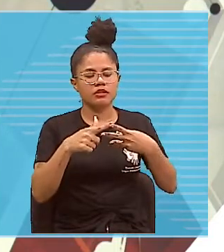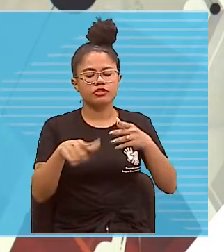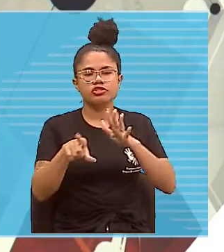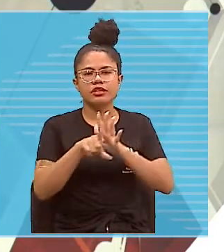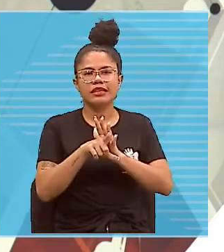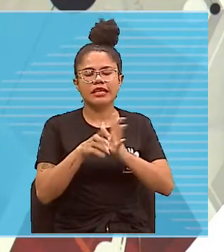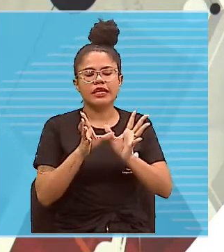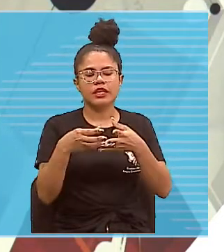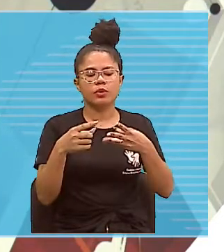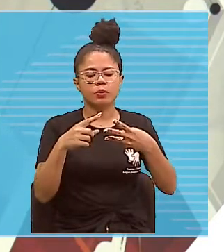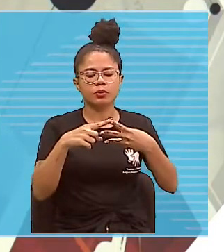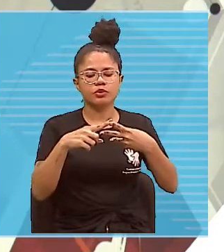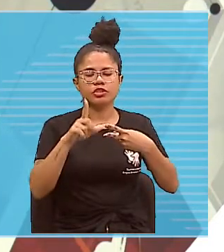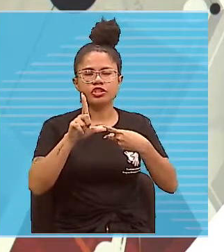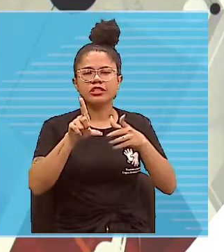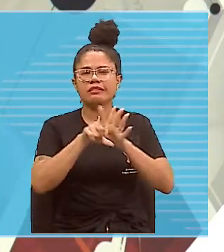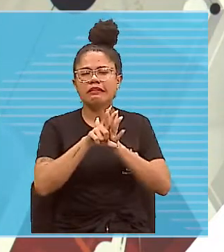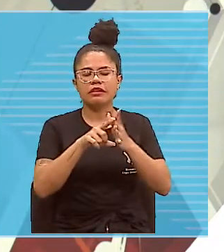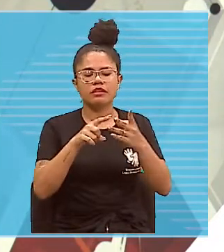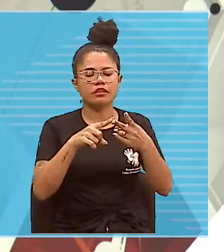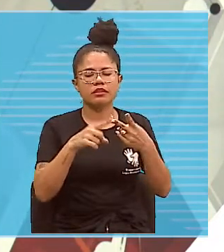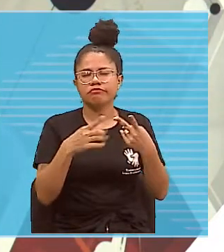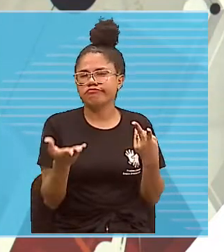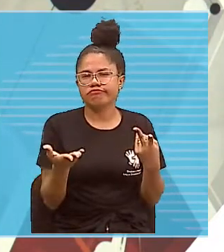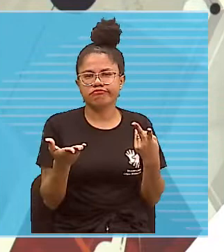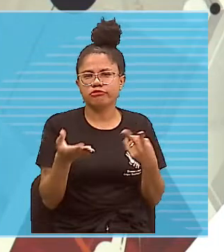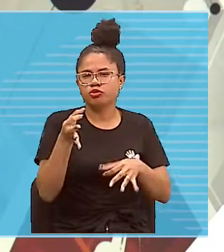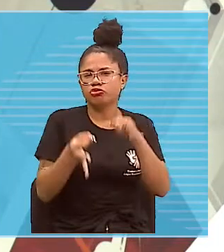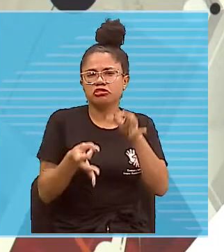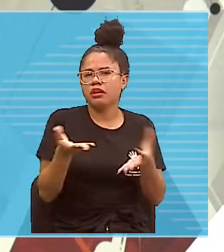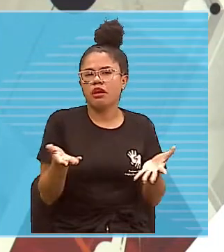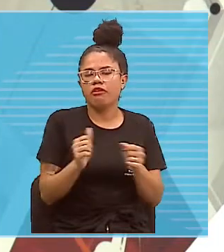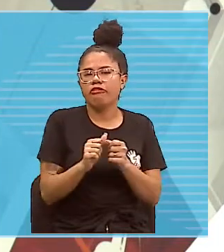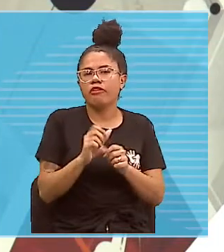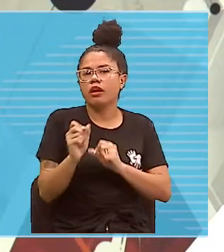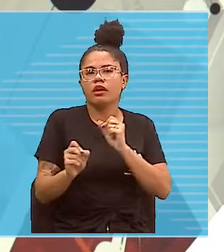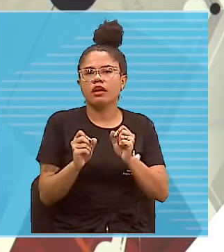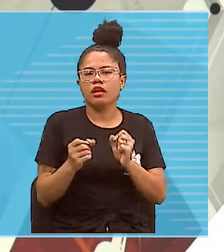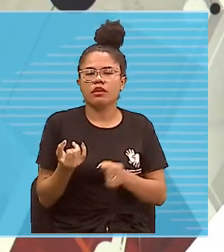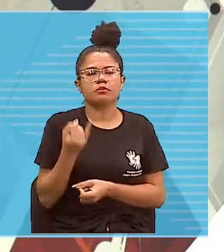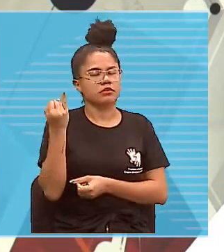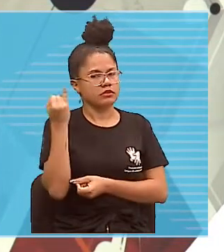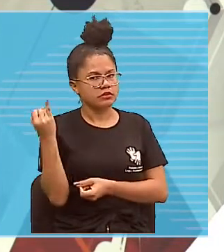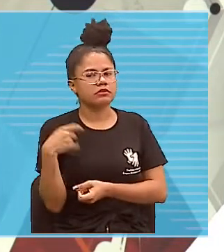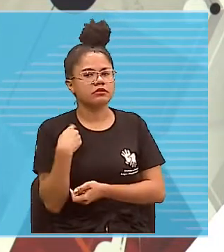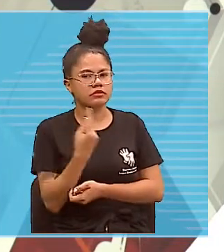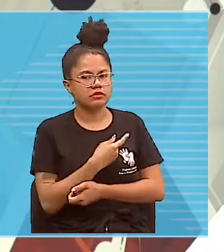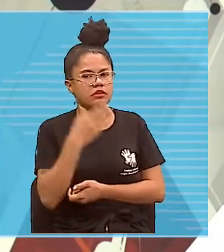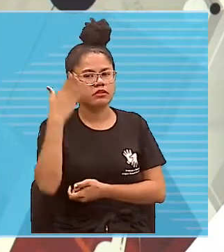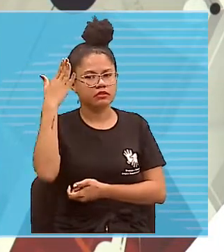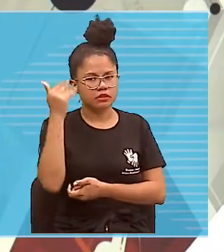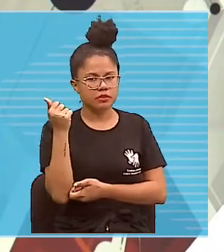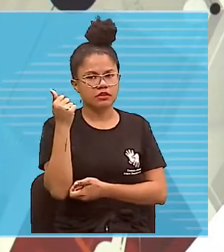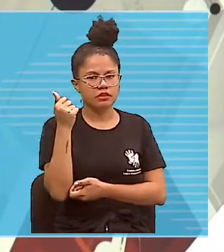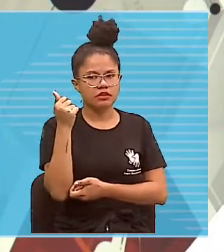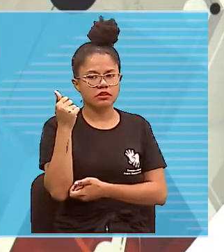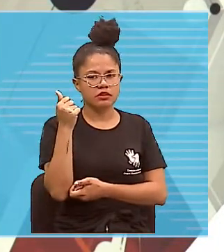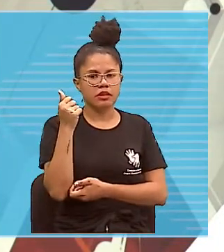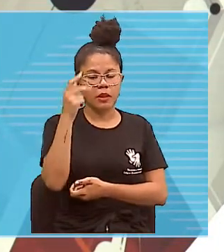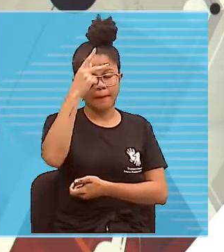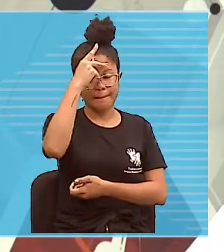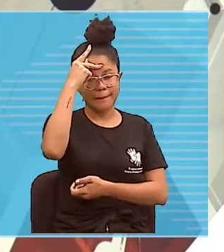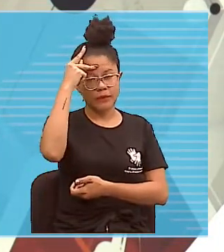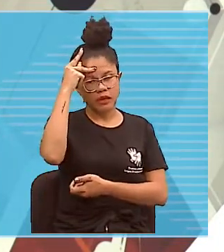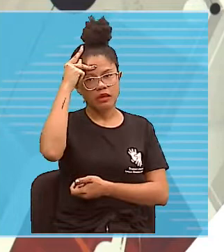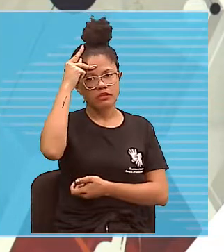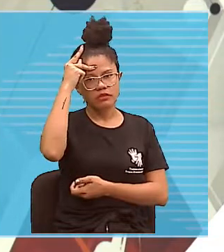importante, tá, que a gente tenha consciência, que nós sejamos pessoas politizadas. Nesse sentido